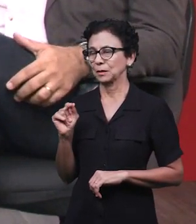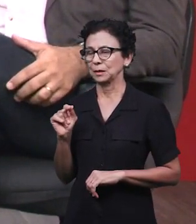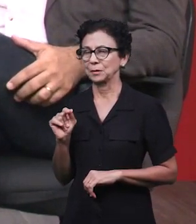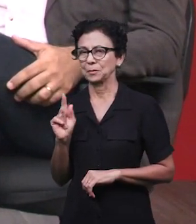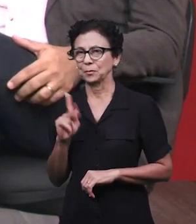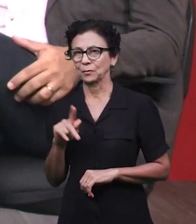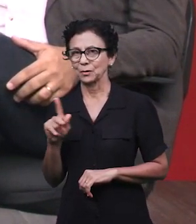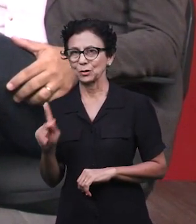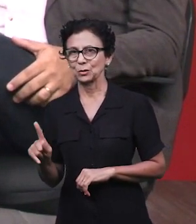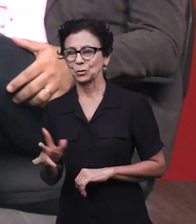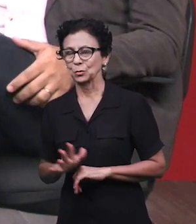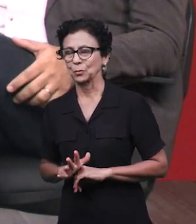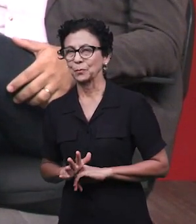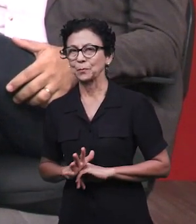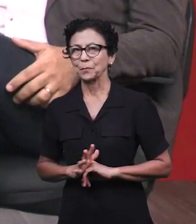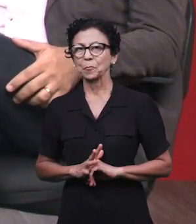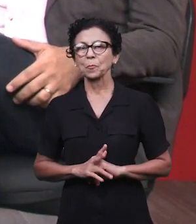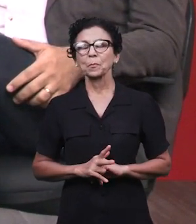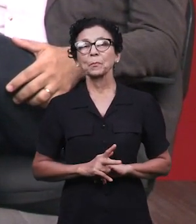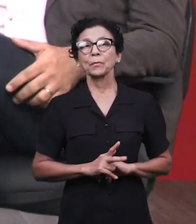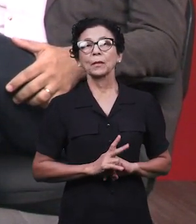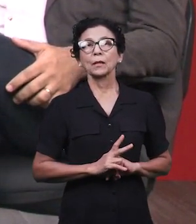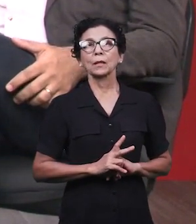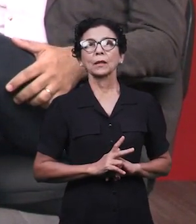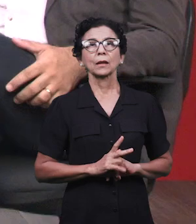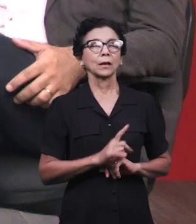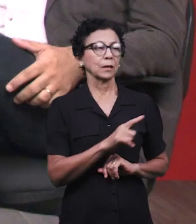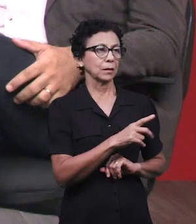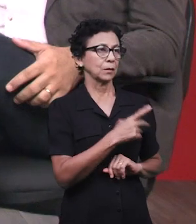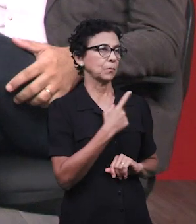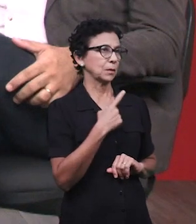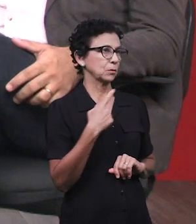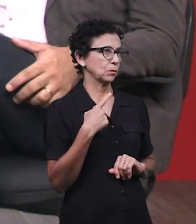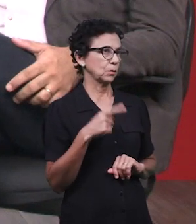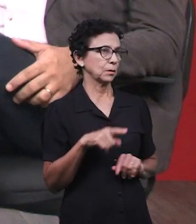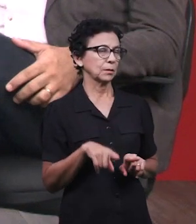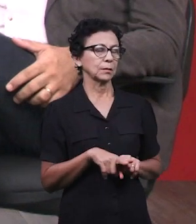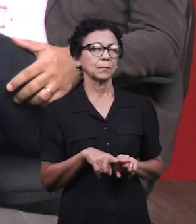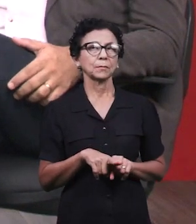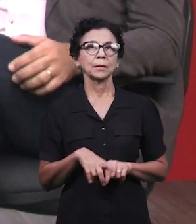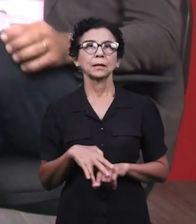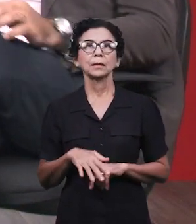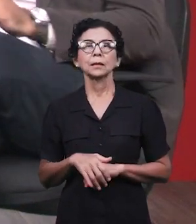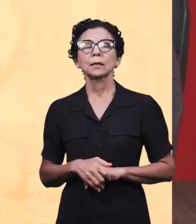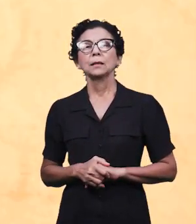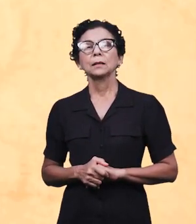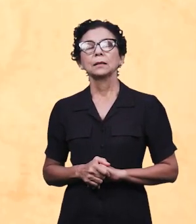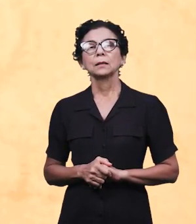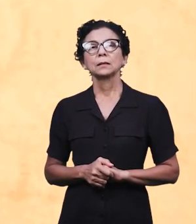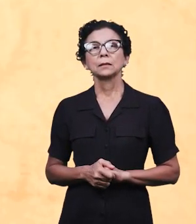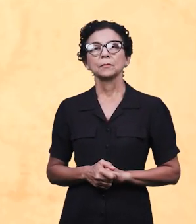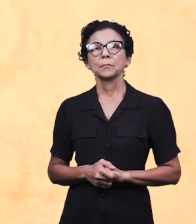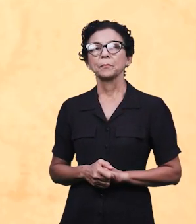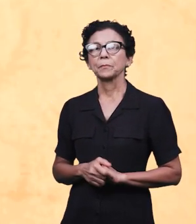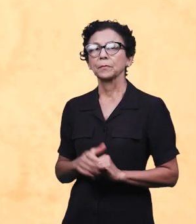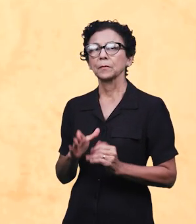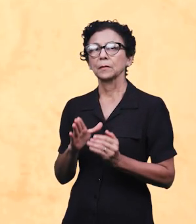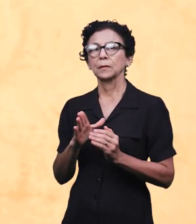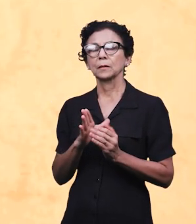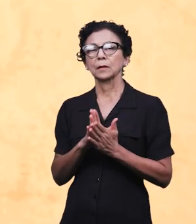Vinícius, que Paulo e também pastor Antônio Carlos, que no 27:34, a palavra diz